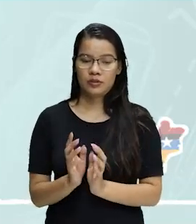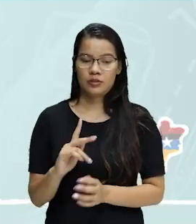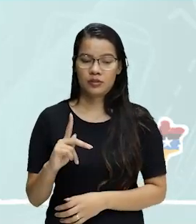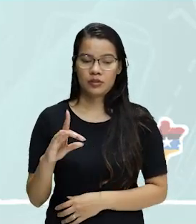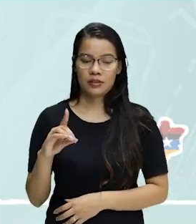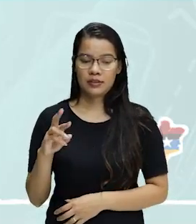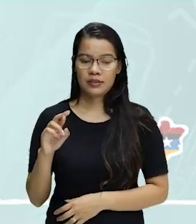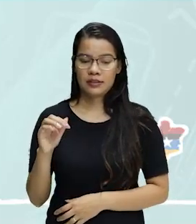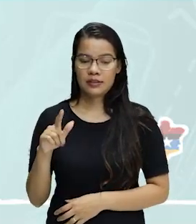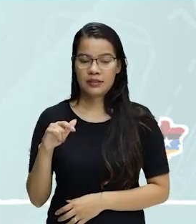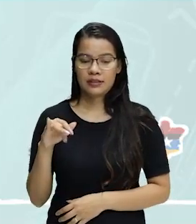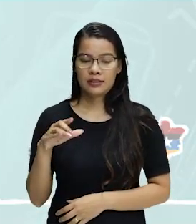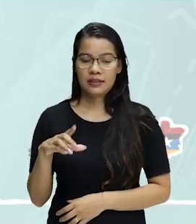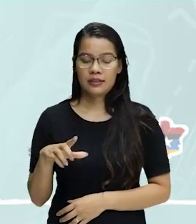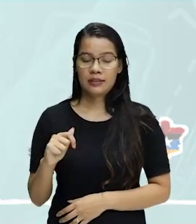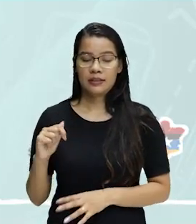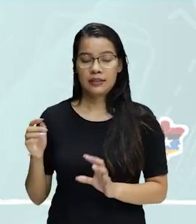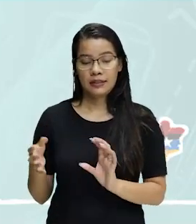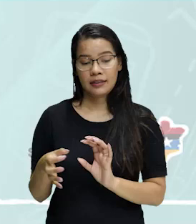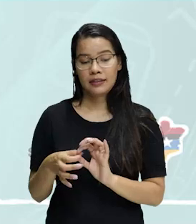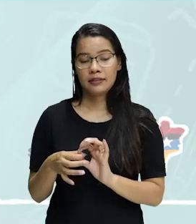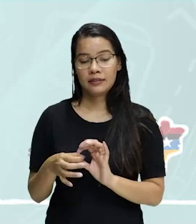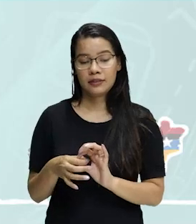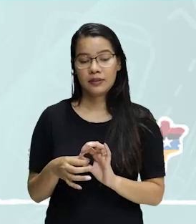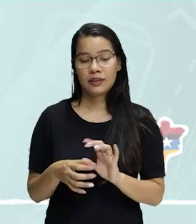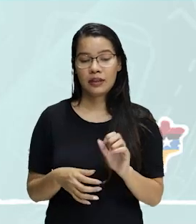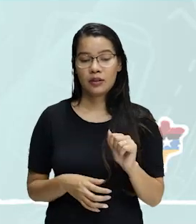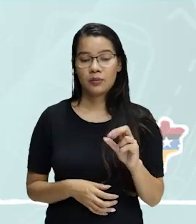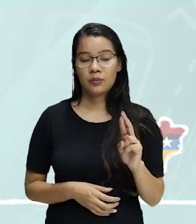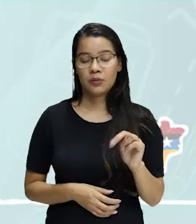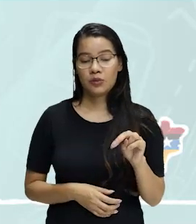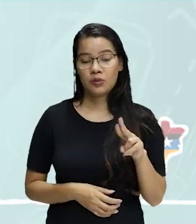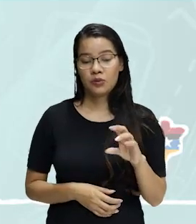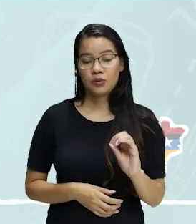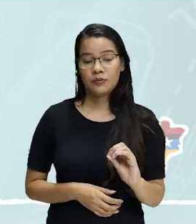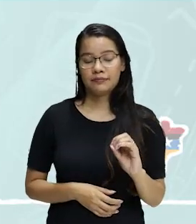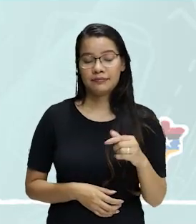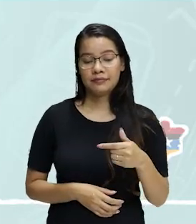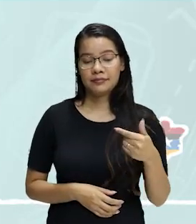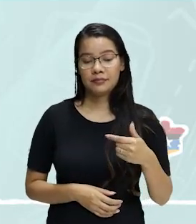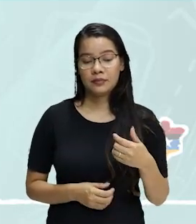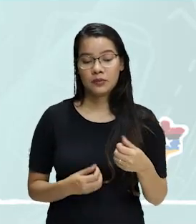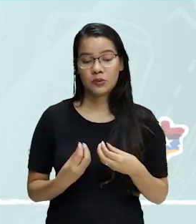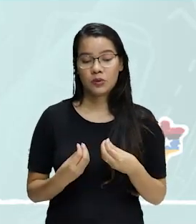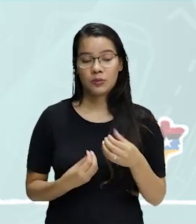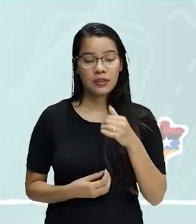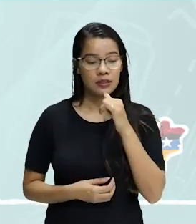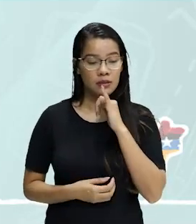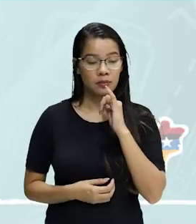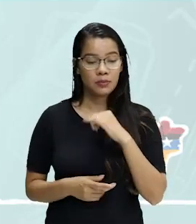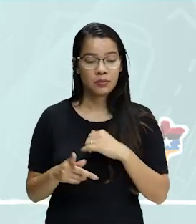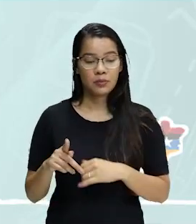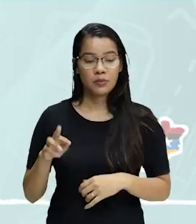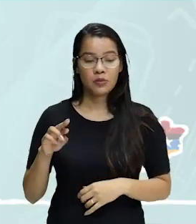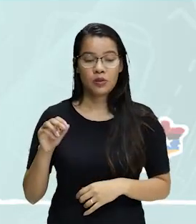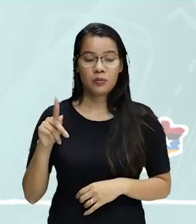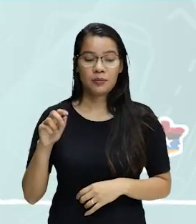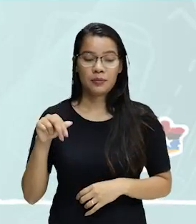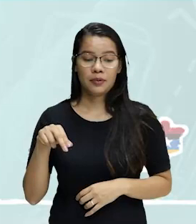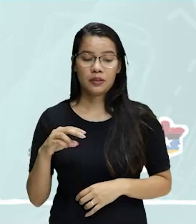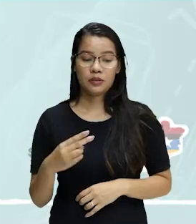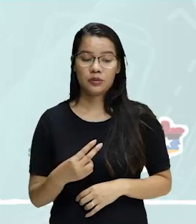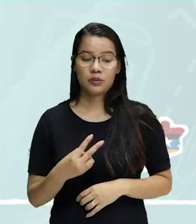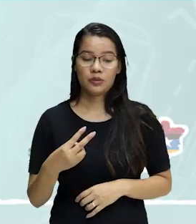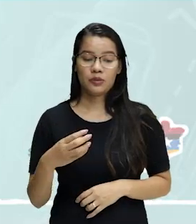hidroxila ligado a um carbono secundário. Então, como exemplo, propan-2-ol. Eu tenho aqui